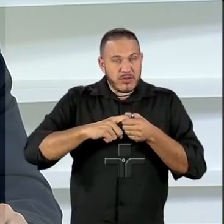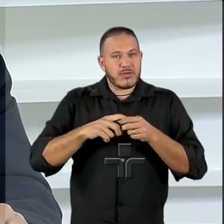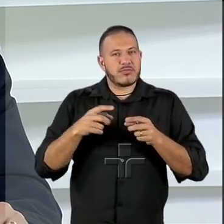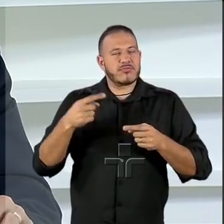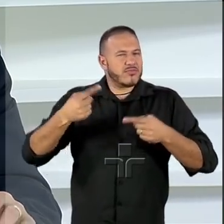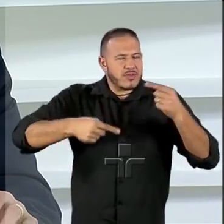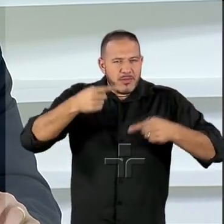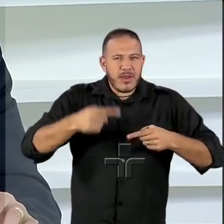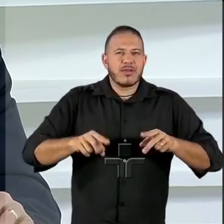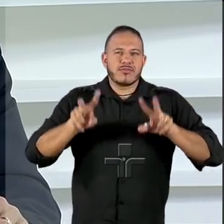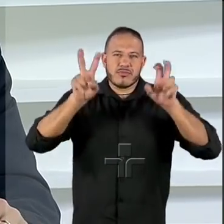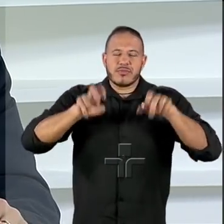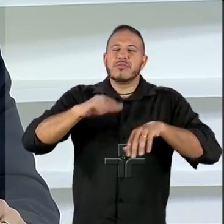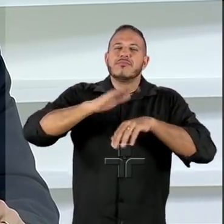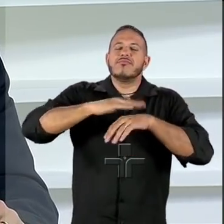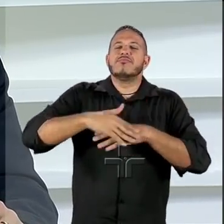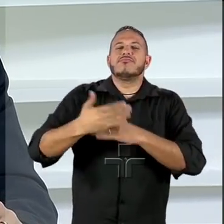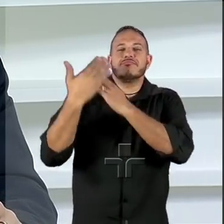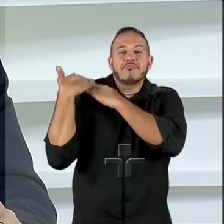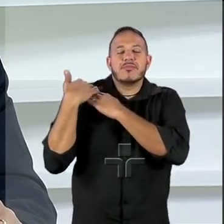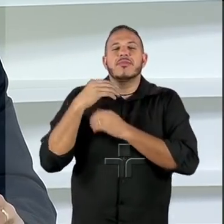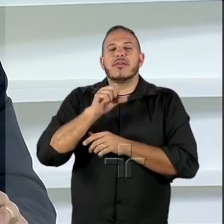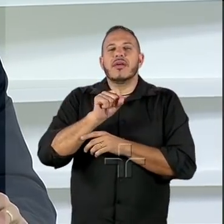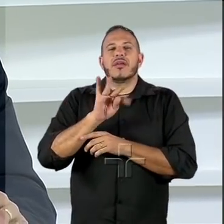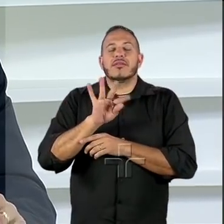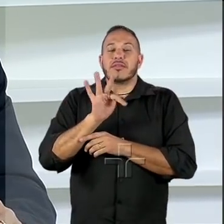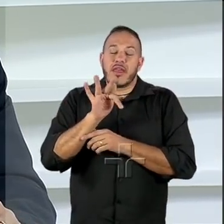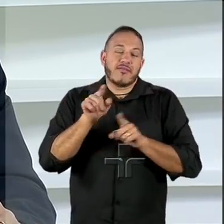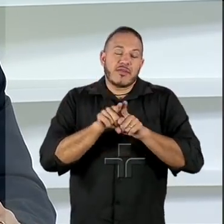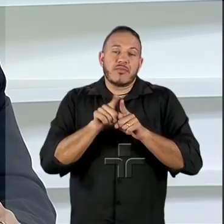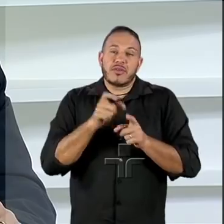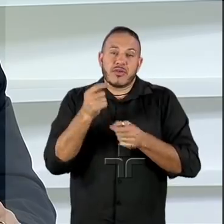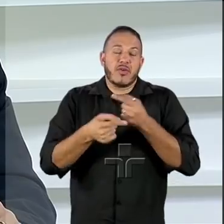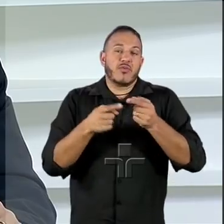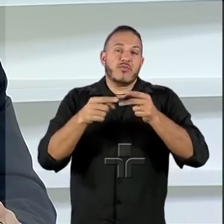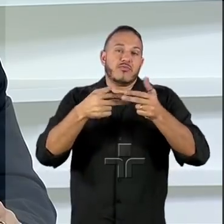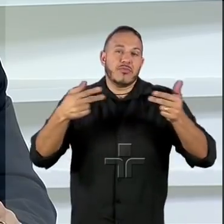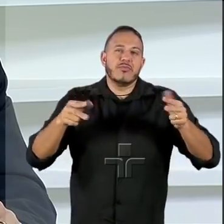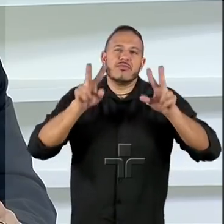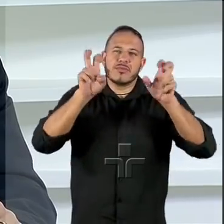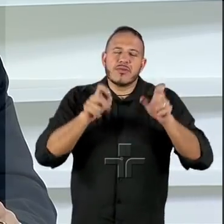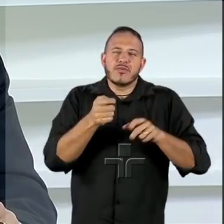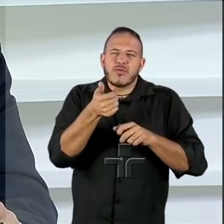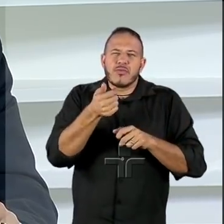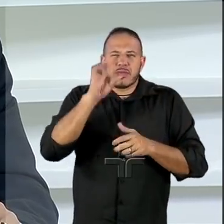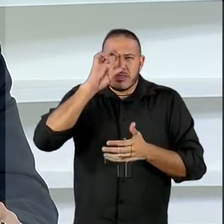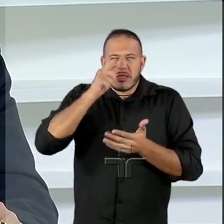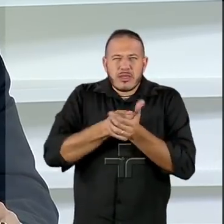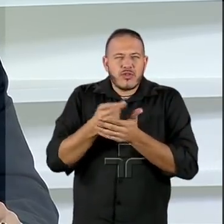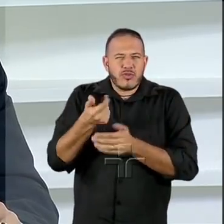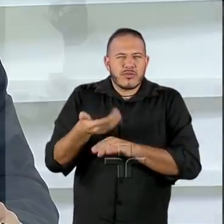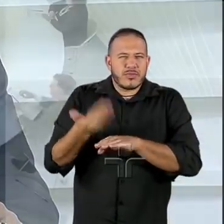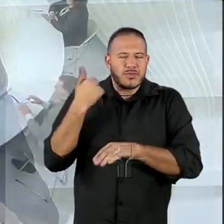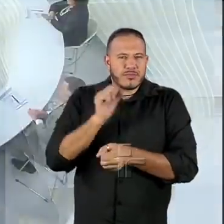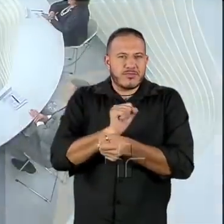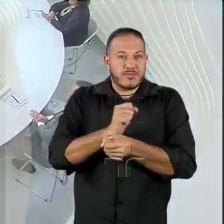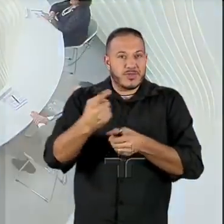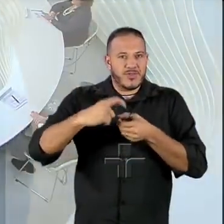debate sobre o papel do STF e algumas de suas recentes decisões. Até já.